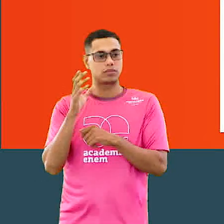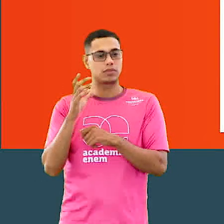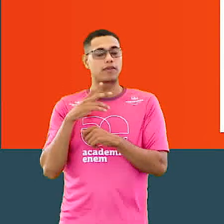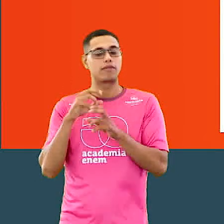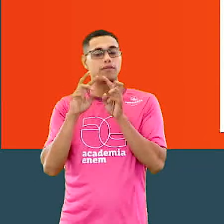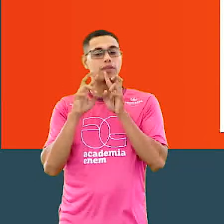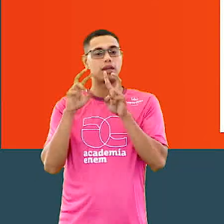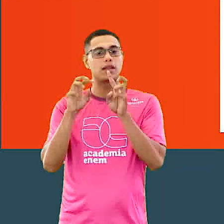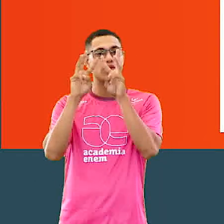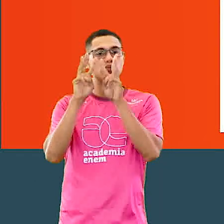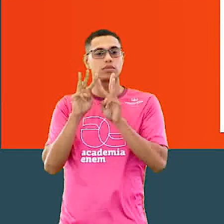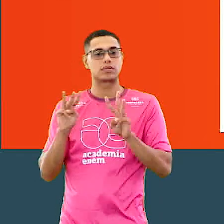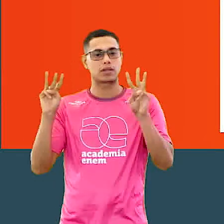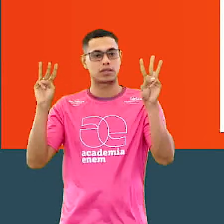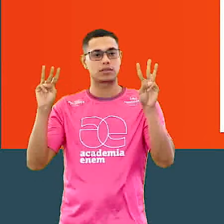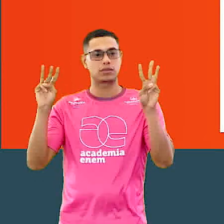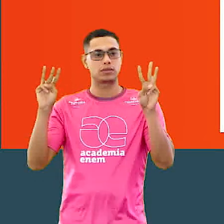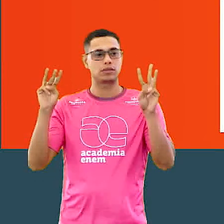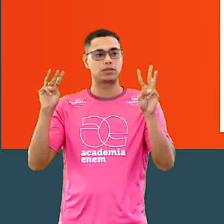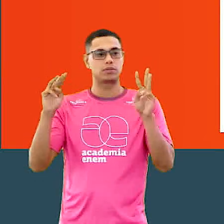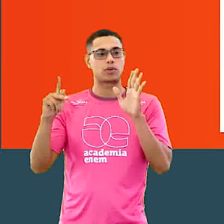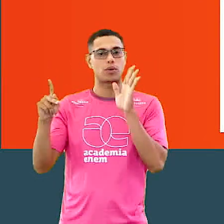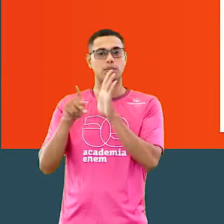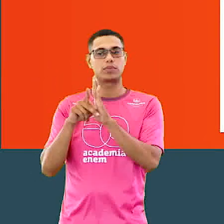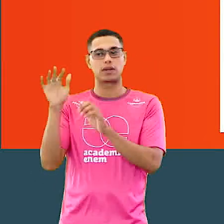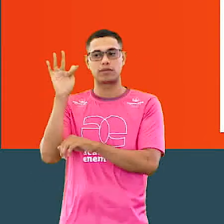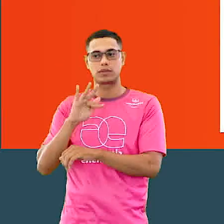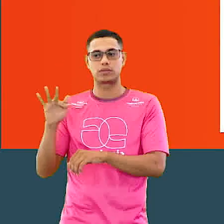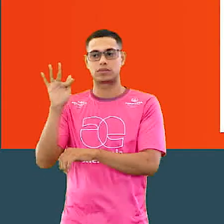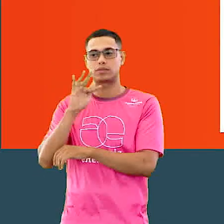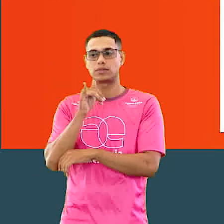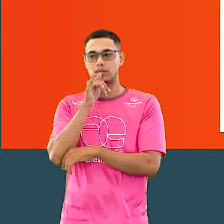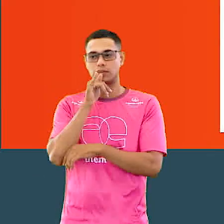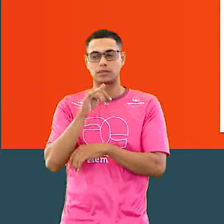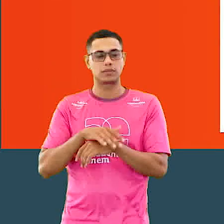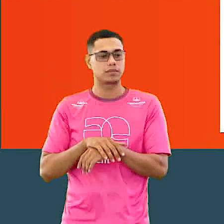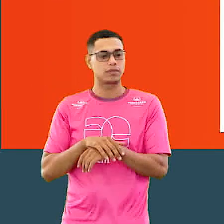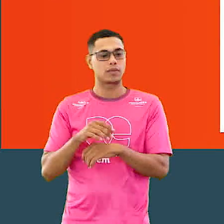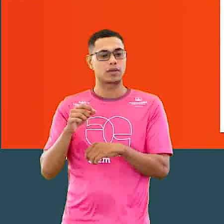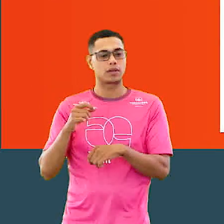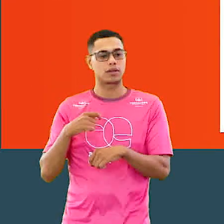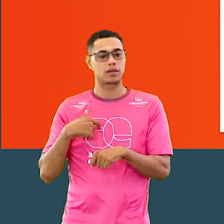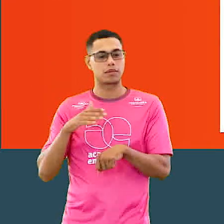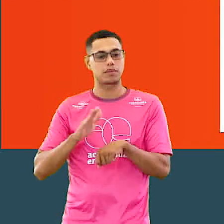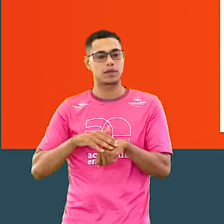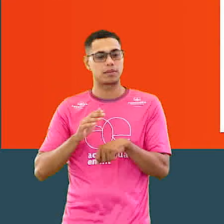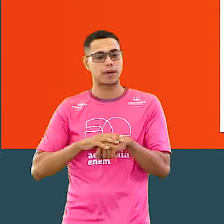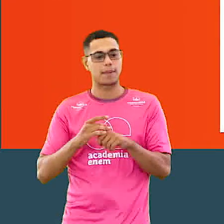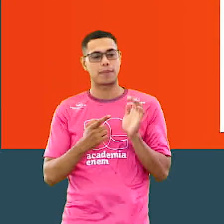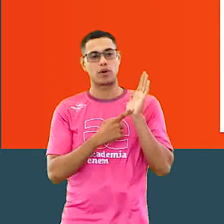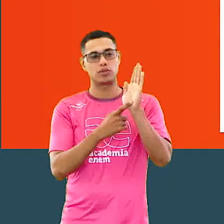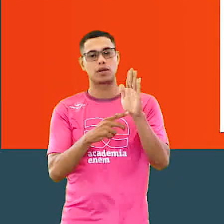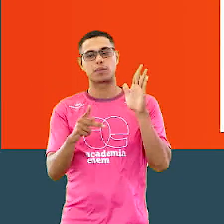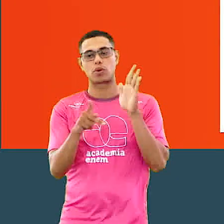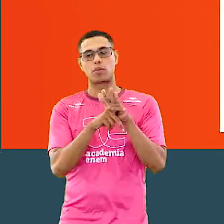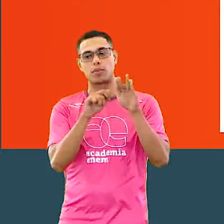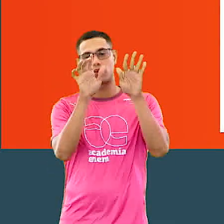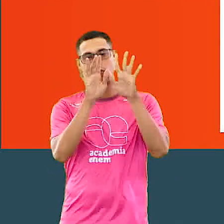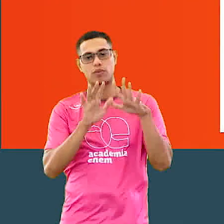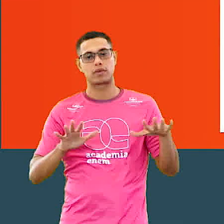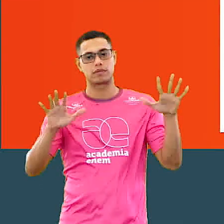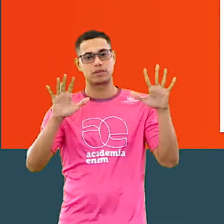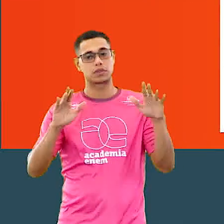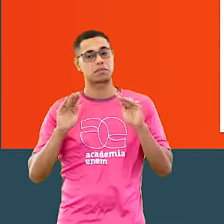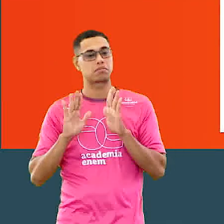a página, tá, daquela faculdade. O que eu estou trazendo para vocês aqui é mais da UFC, certo? Mas se